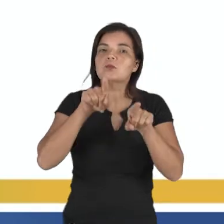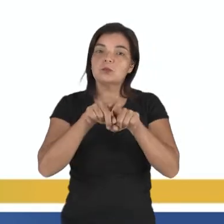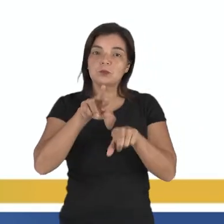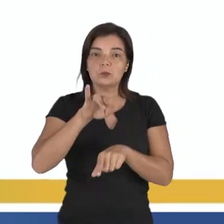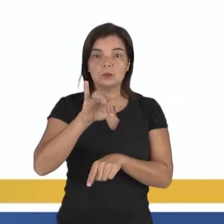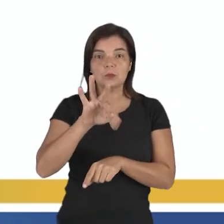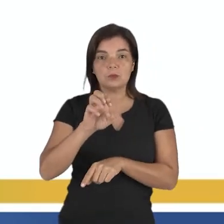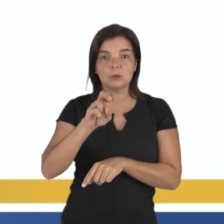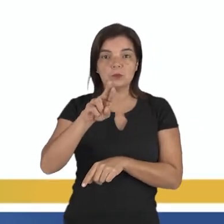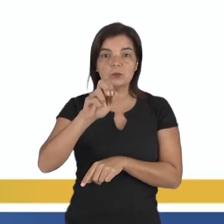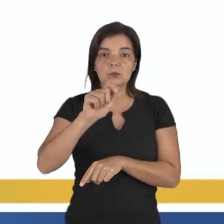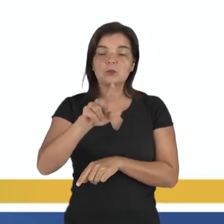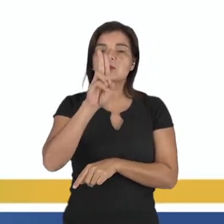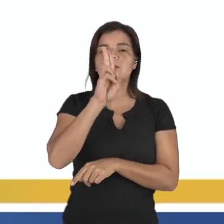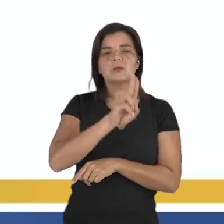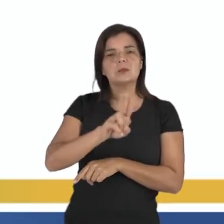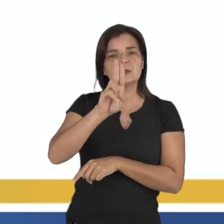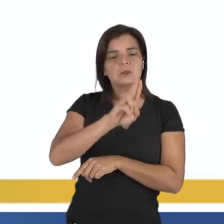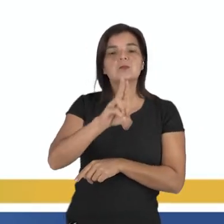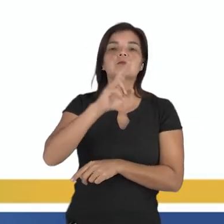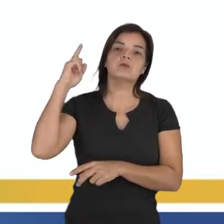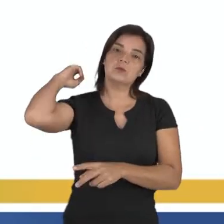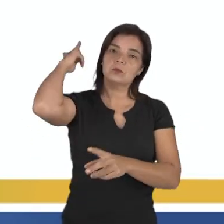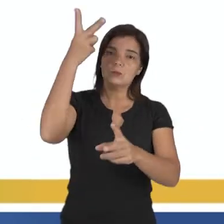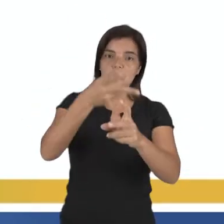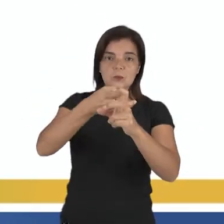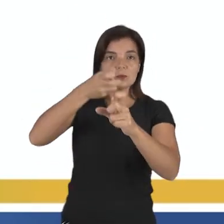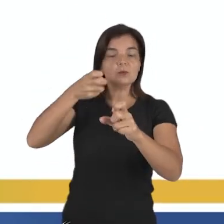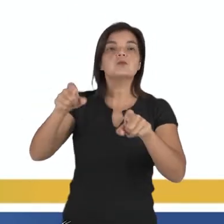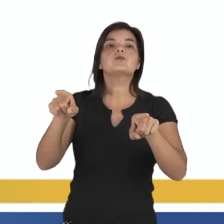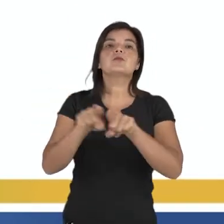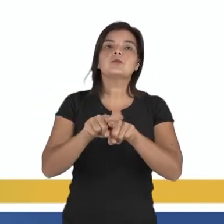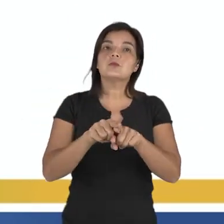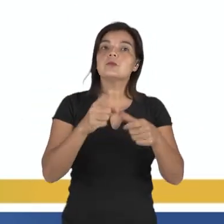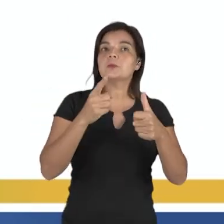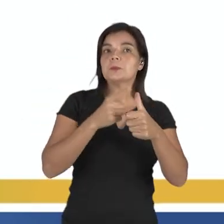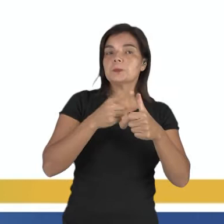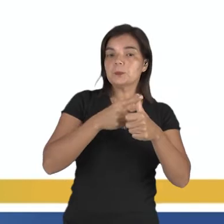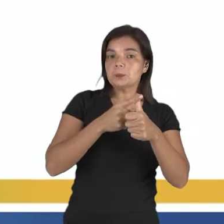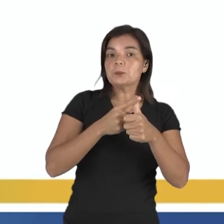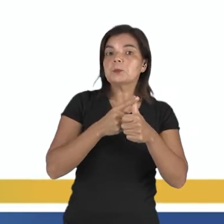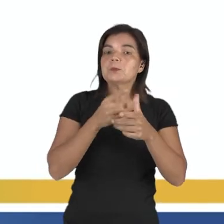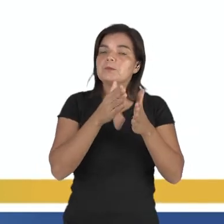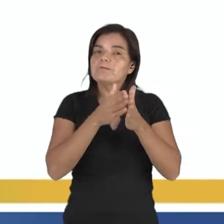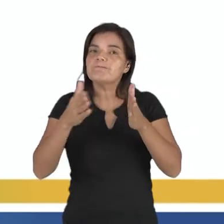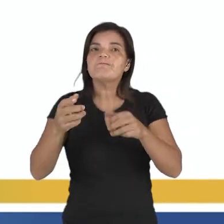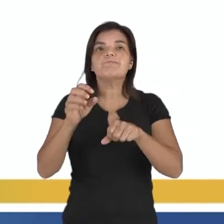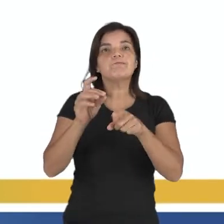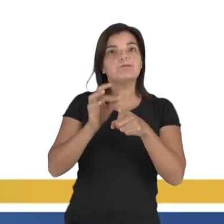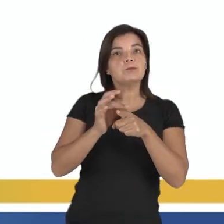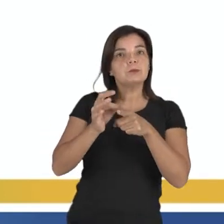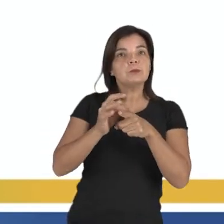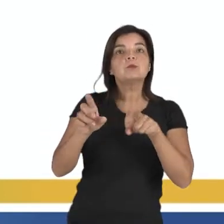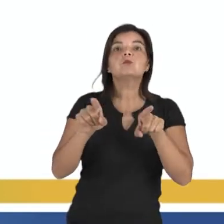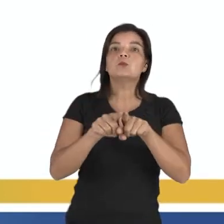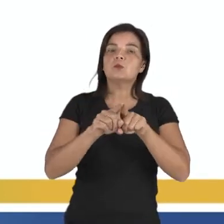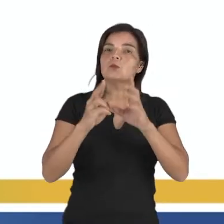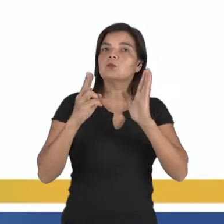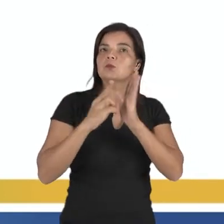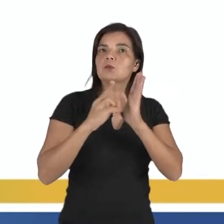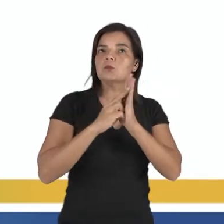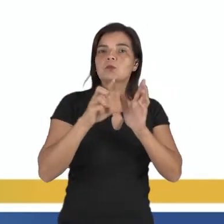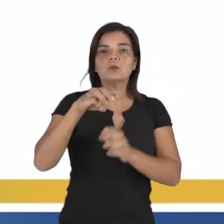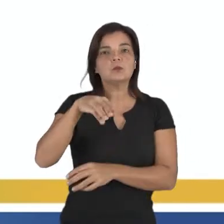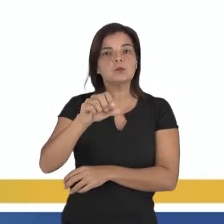rituais. Então, eles sempre utilizam o arco e a flecha. Durante o primeiro ciclo da borracha, os índios participaram como